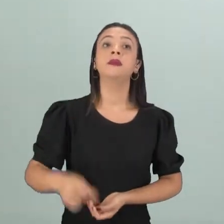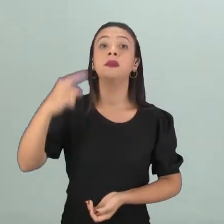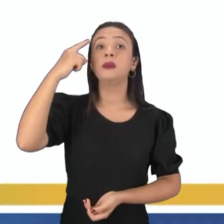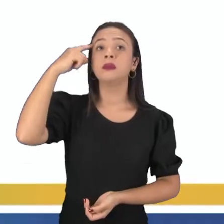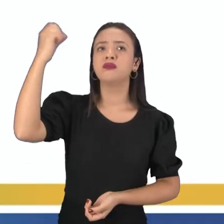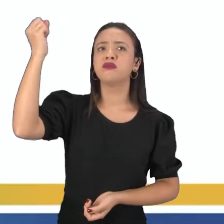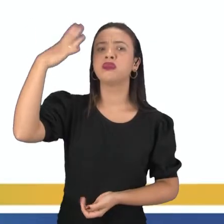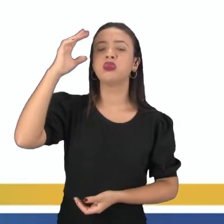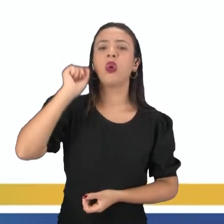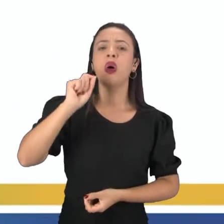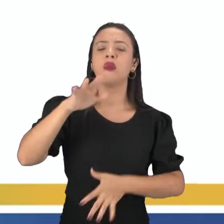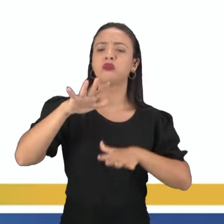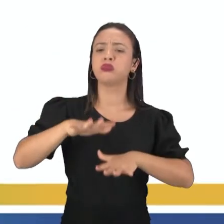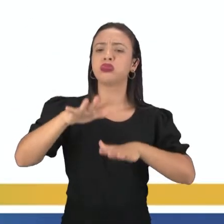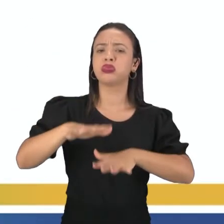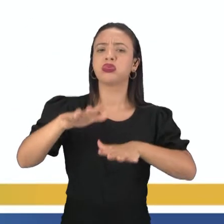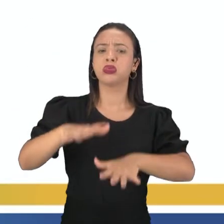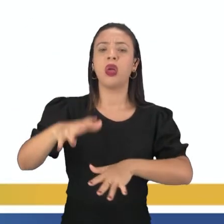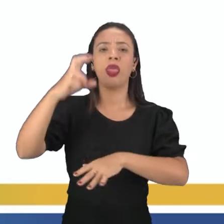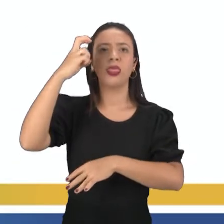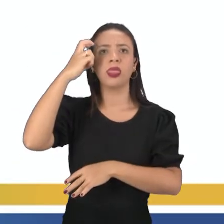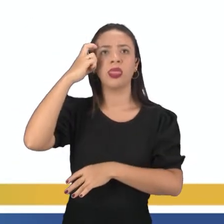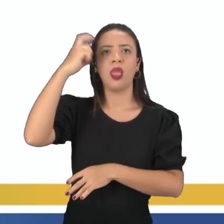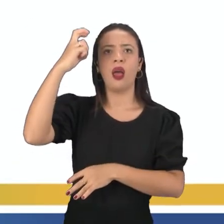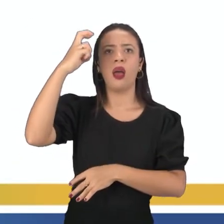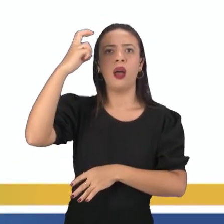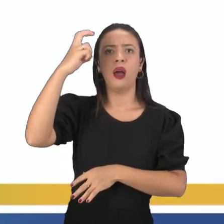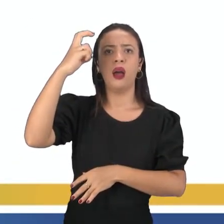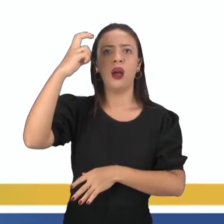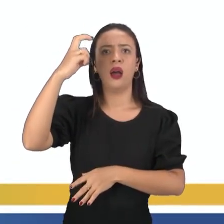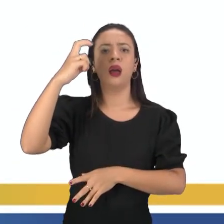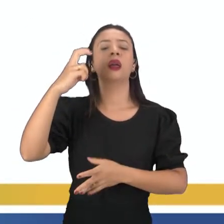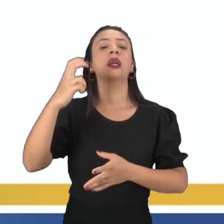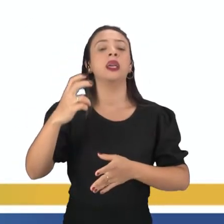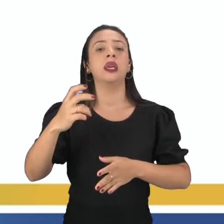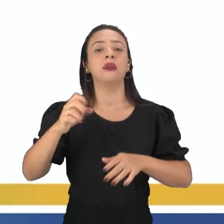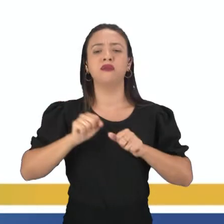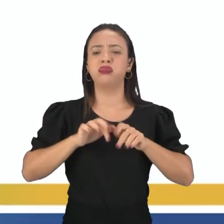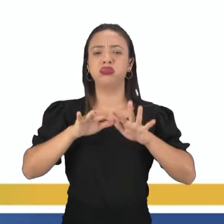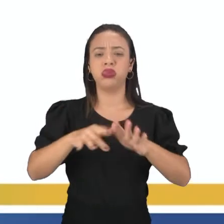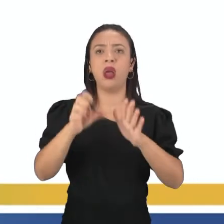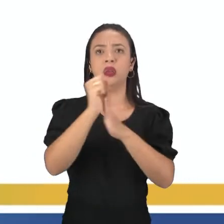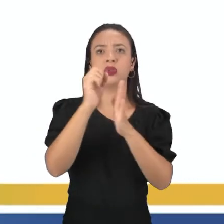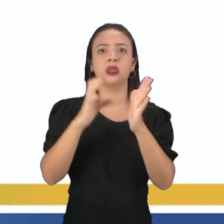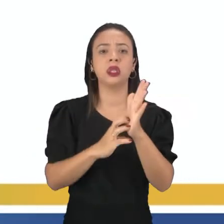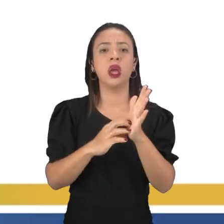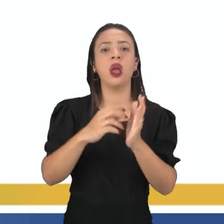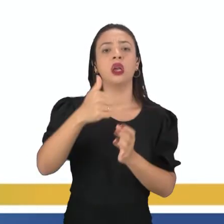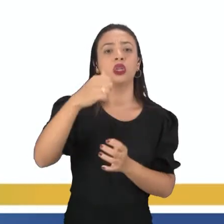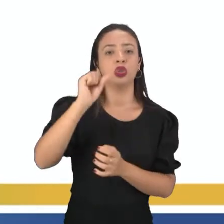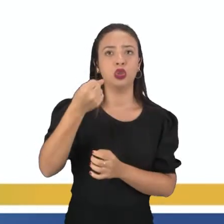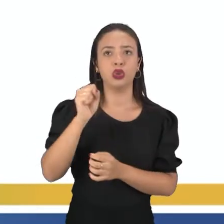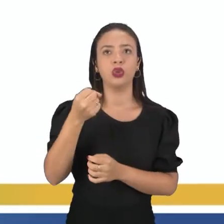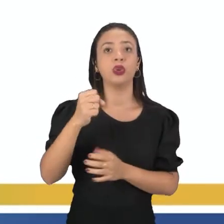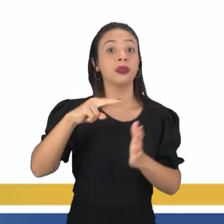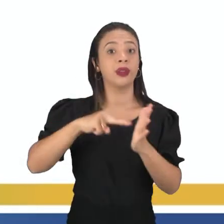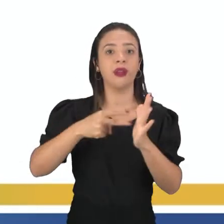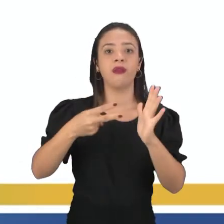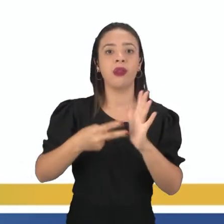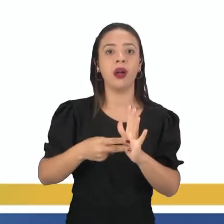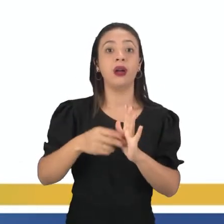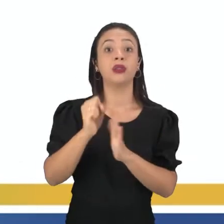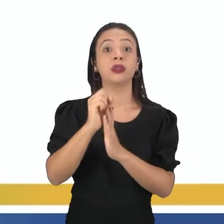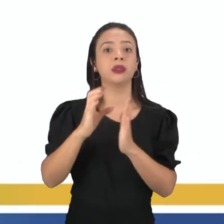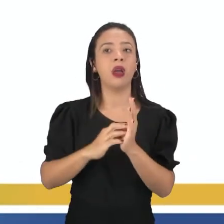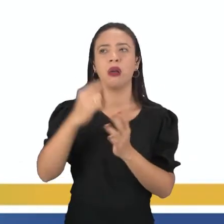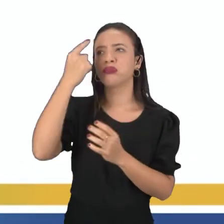O iluminismo foi um movimento intelectual que se tornou popular no século XVIII, conhecido como o século das luzes, o